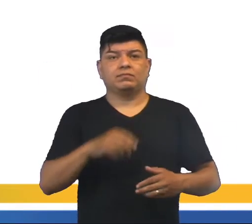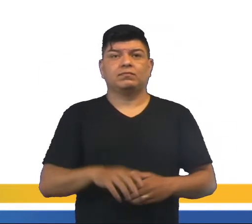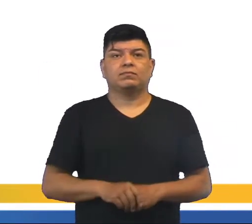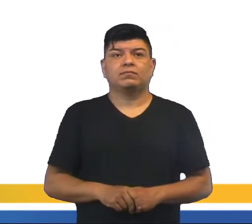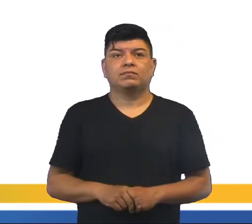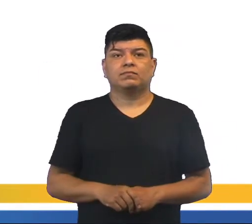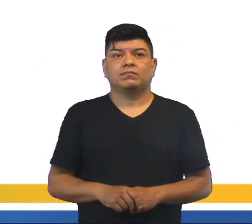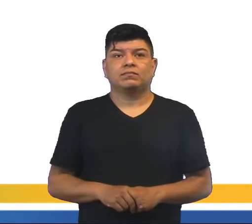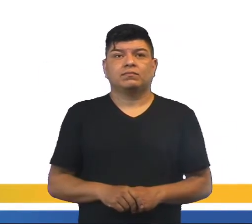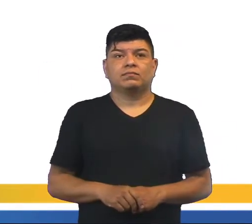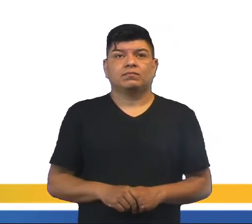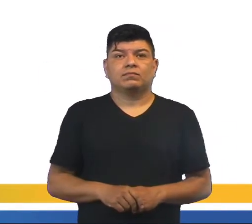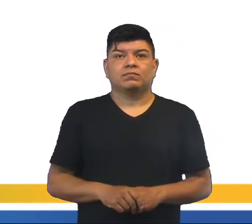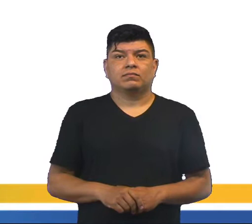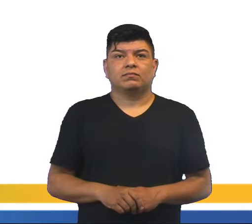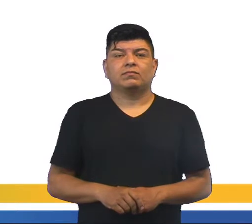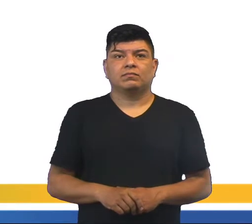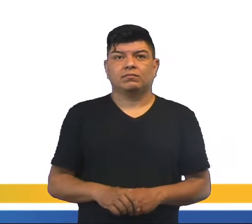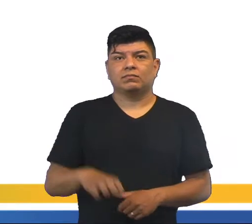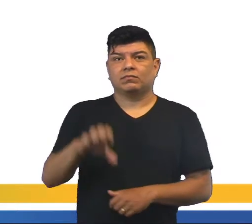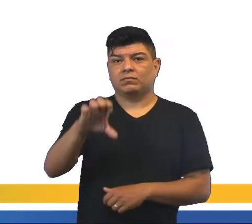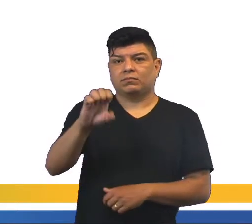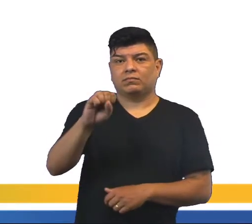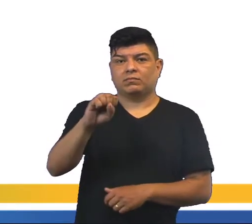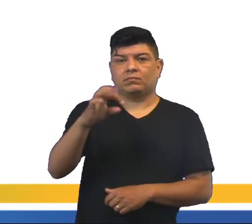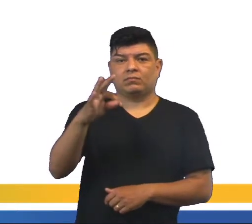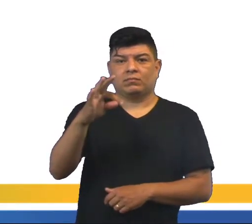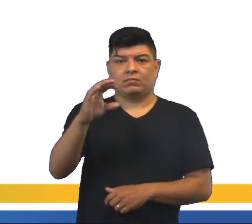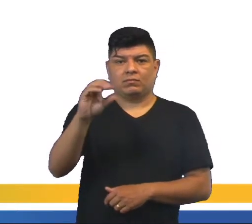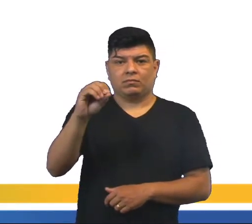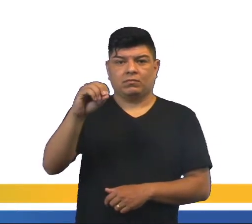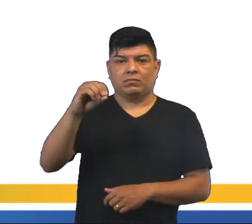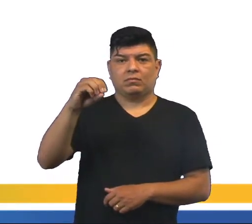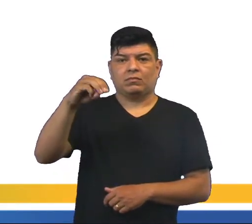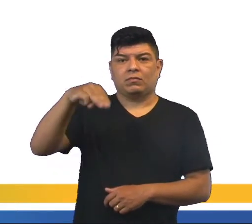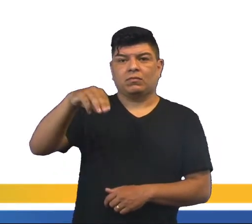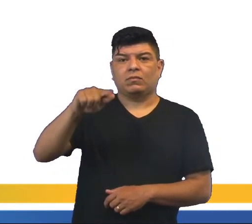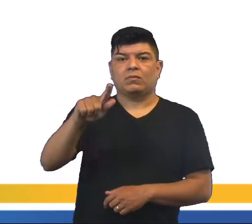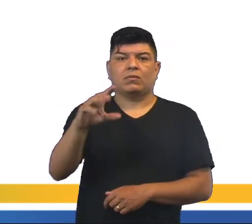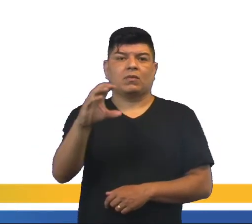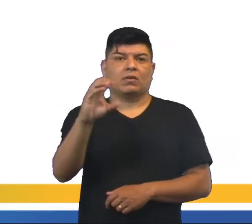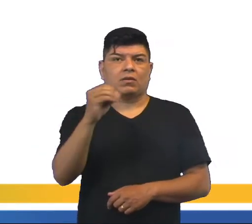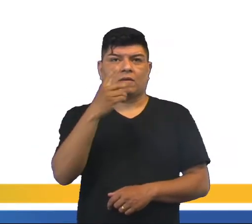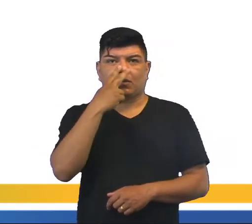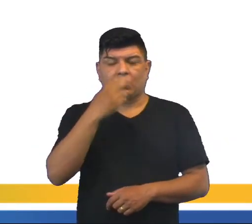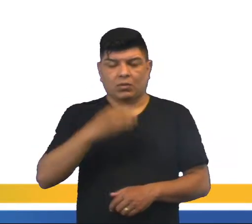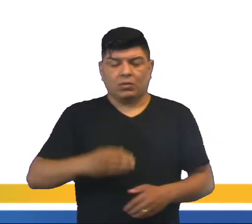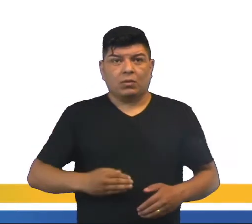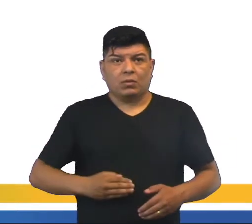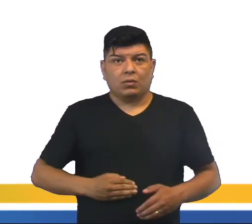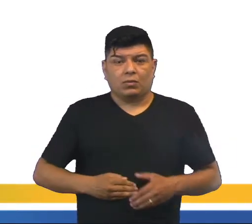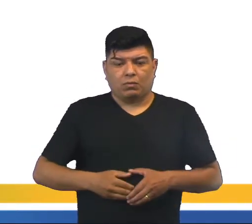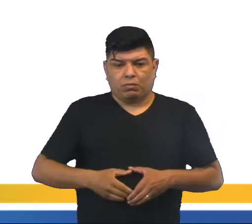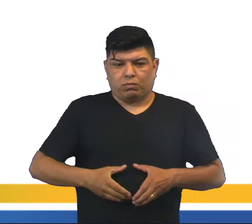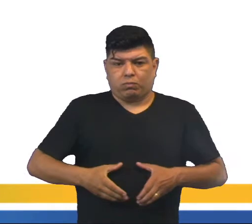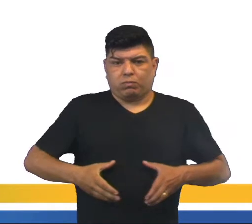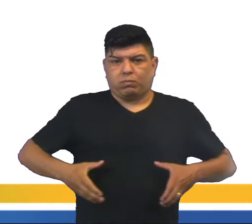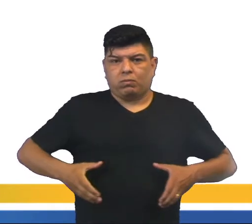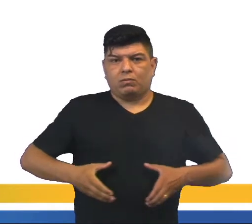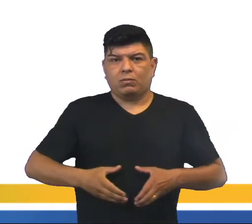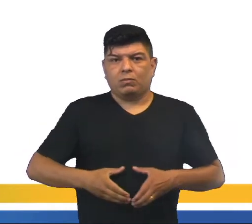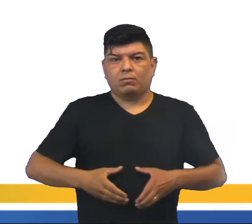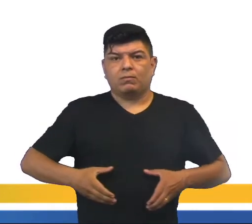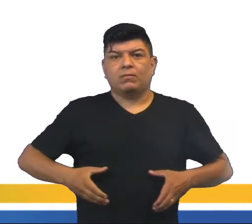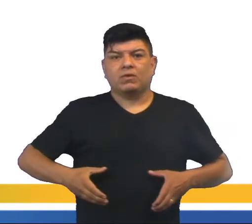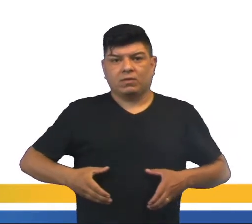digestivo. O estômago. O estômago é o órgão dilatado do sistema digestório e